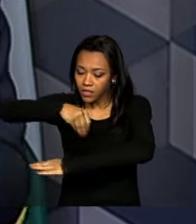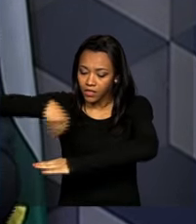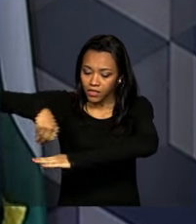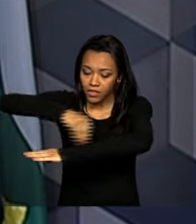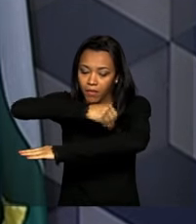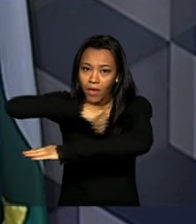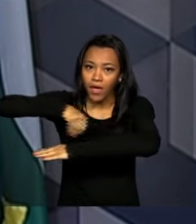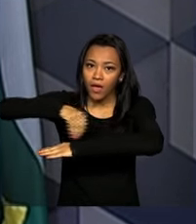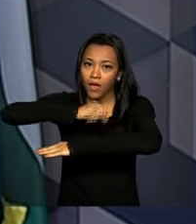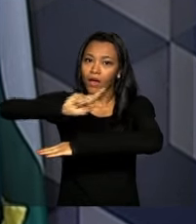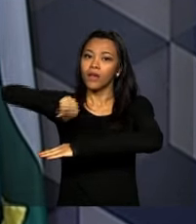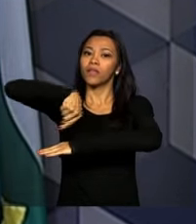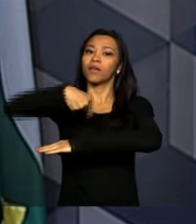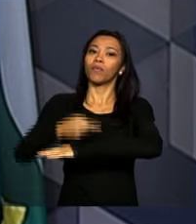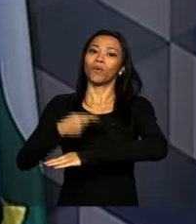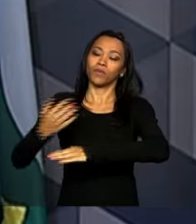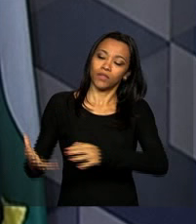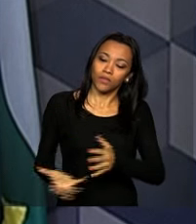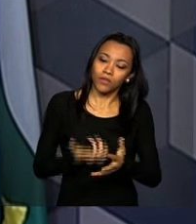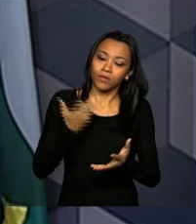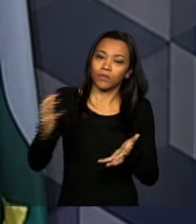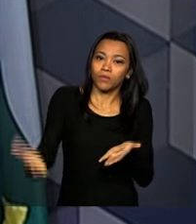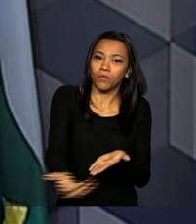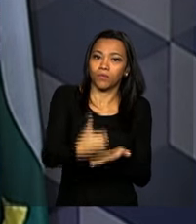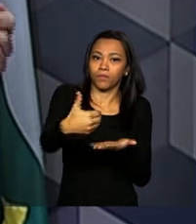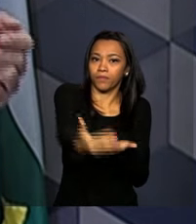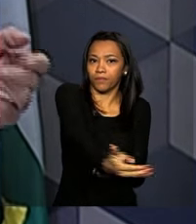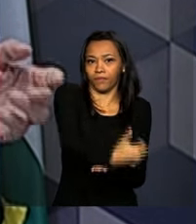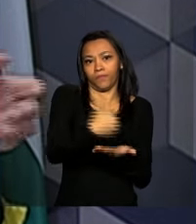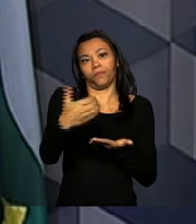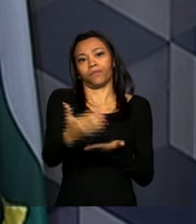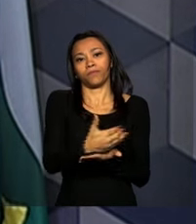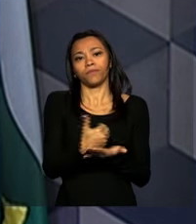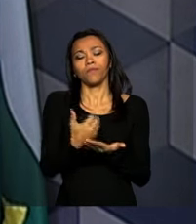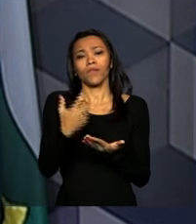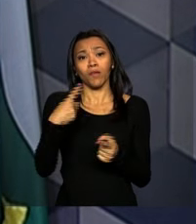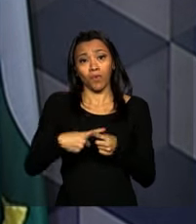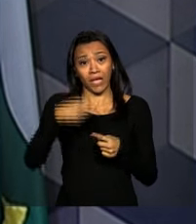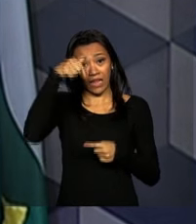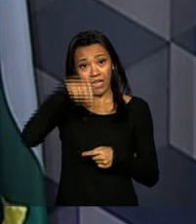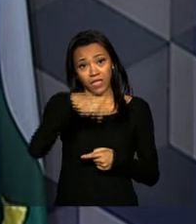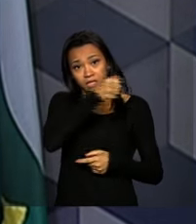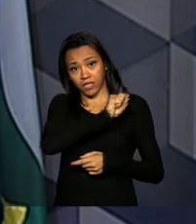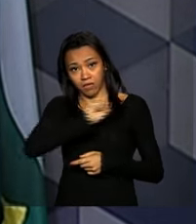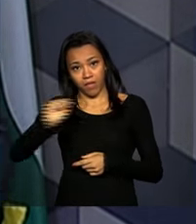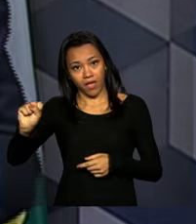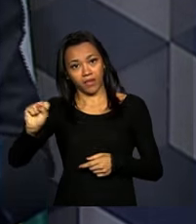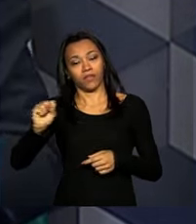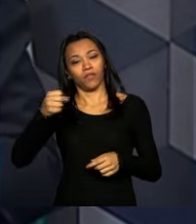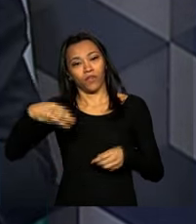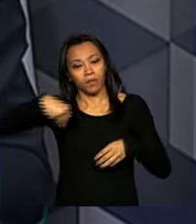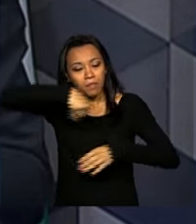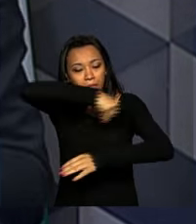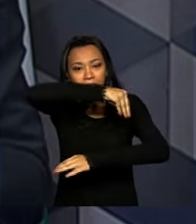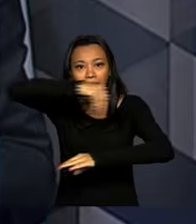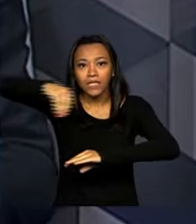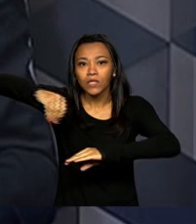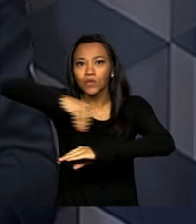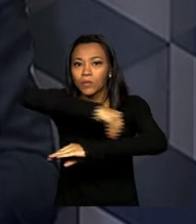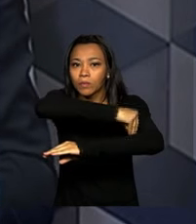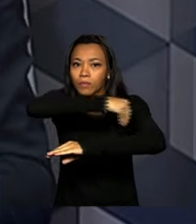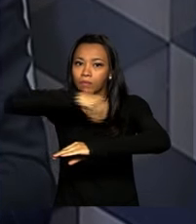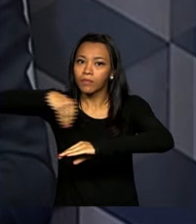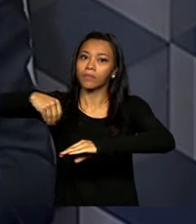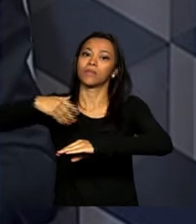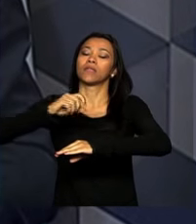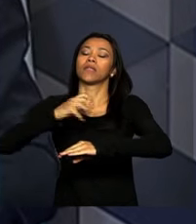poder começar a colher esse plano safra. Porque nós, nesse semestre inteiro, passamos plantando. Emoção